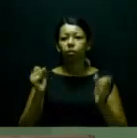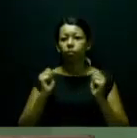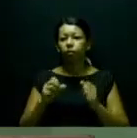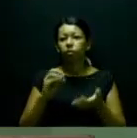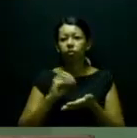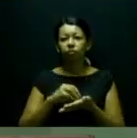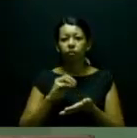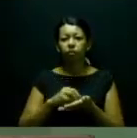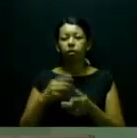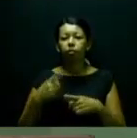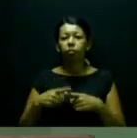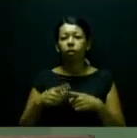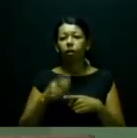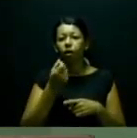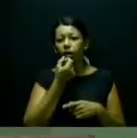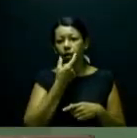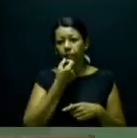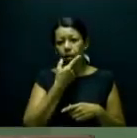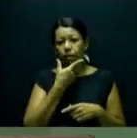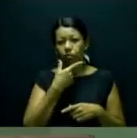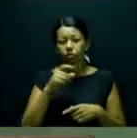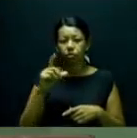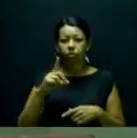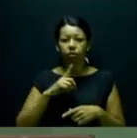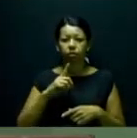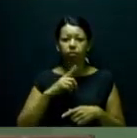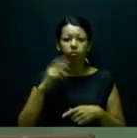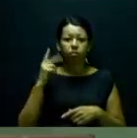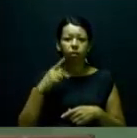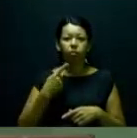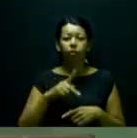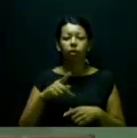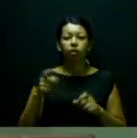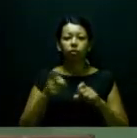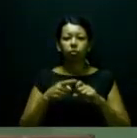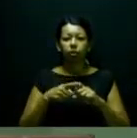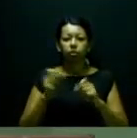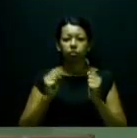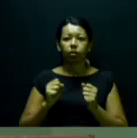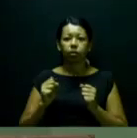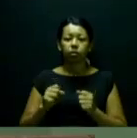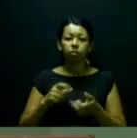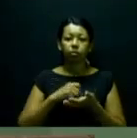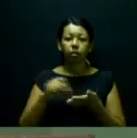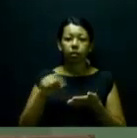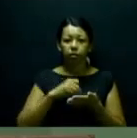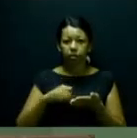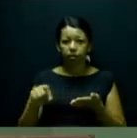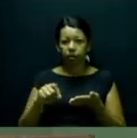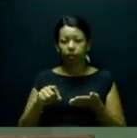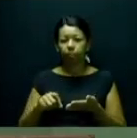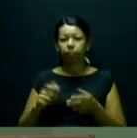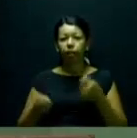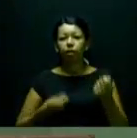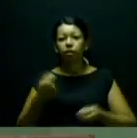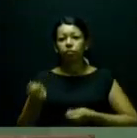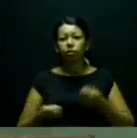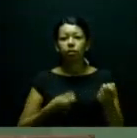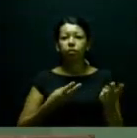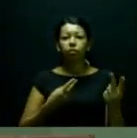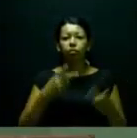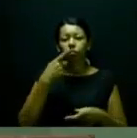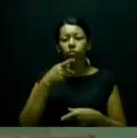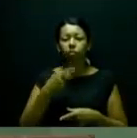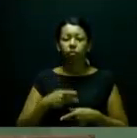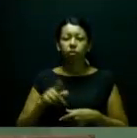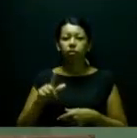nenhuma forma, aquele medicamento que é normatizado para que os médicos possam passar. Infelizmente, a administração, como a gente vem dizendo,